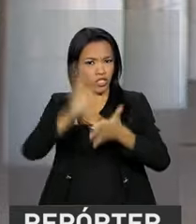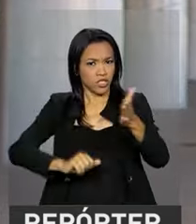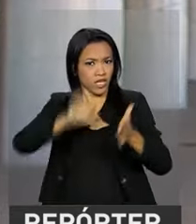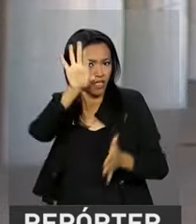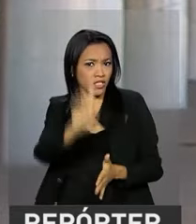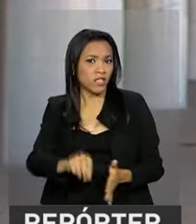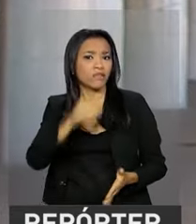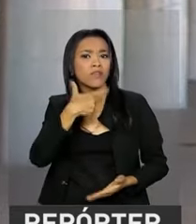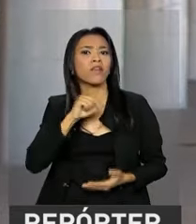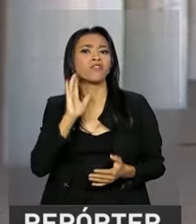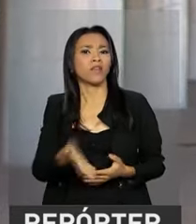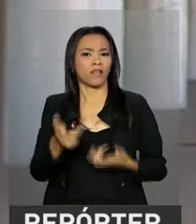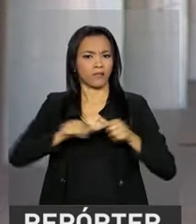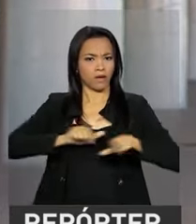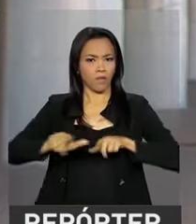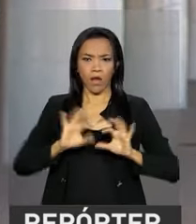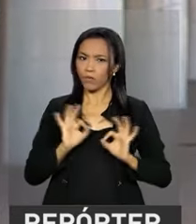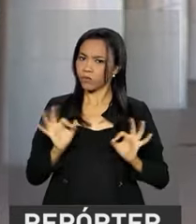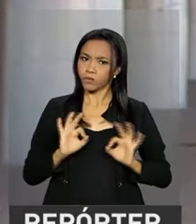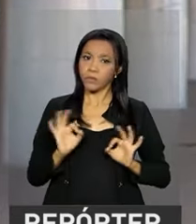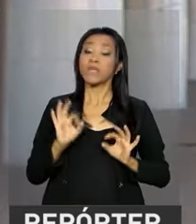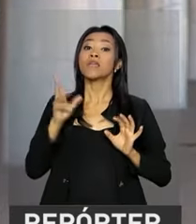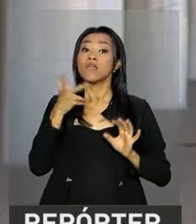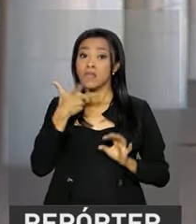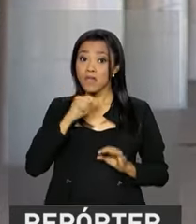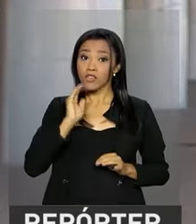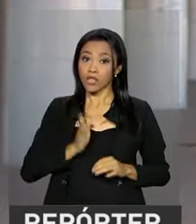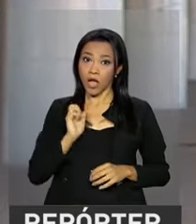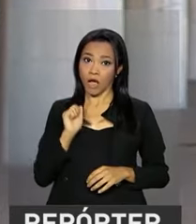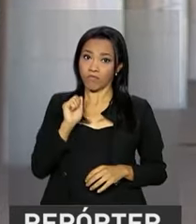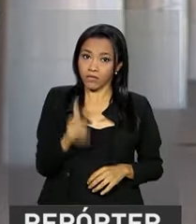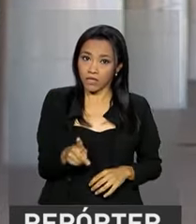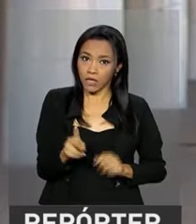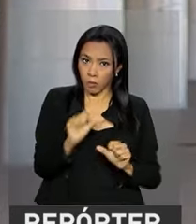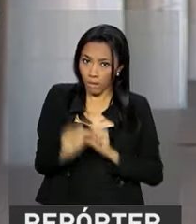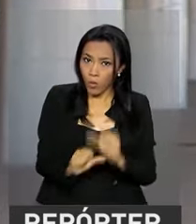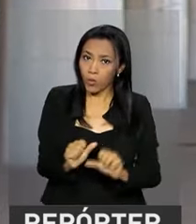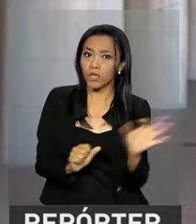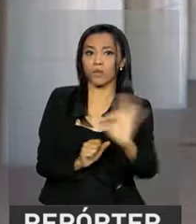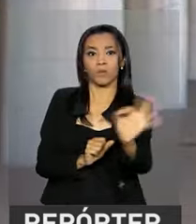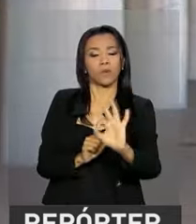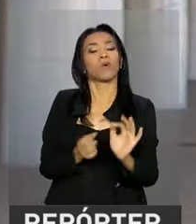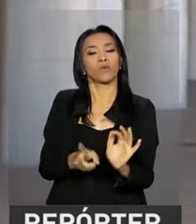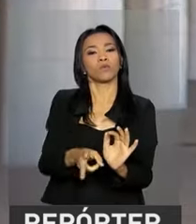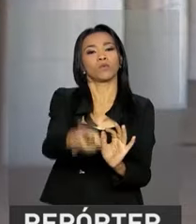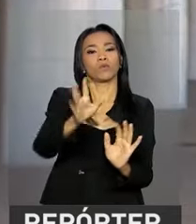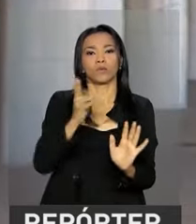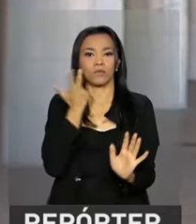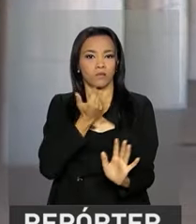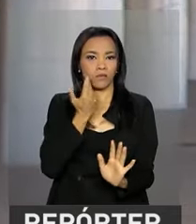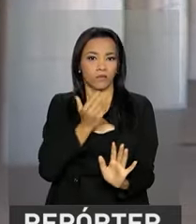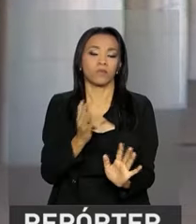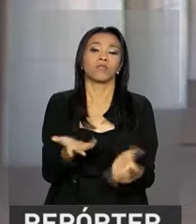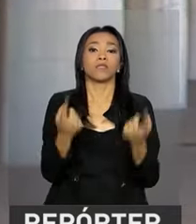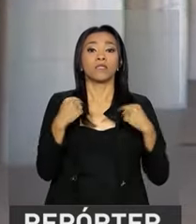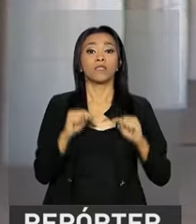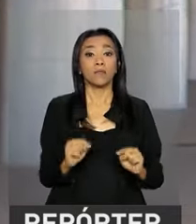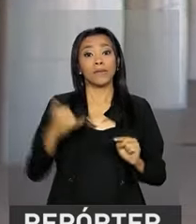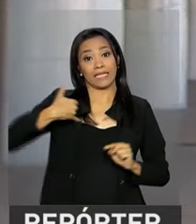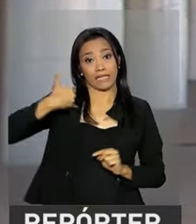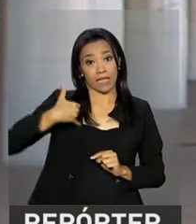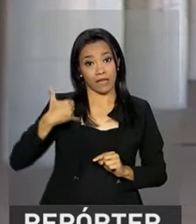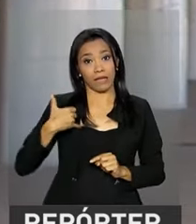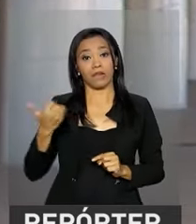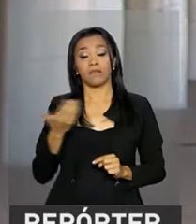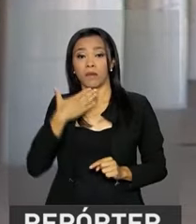verdade nada muda para quem já está aposentado ou já reuniu as condições para se aposentar michel temer lembrou que a idade mínima